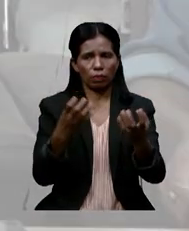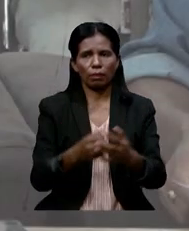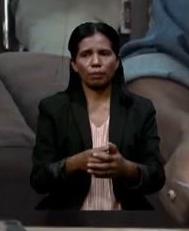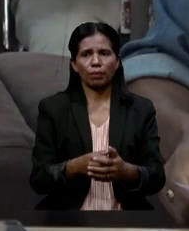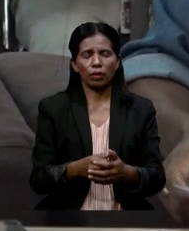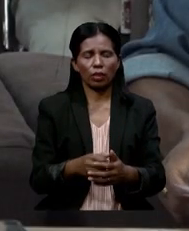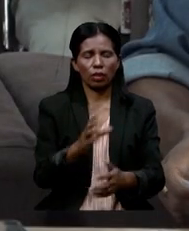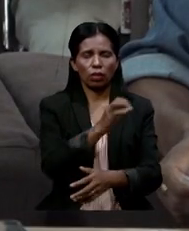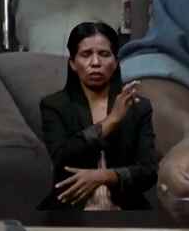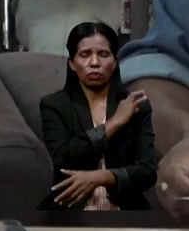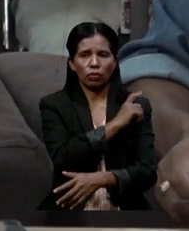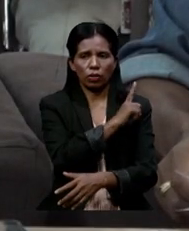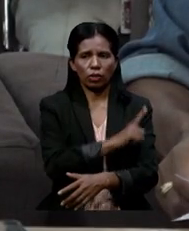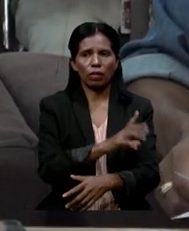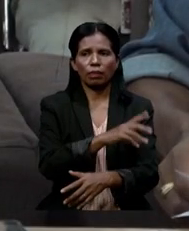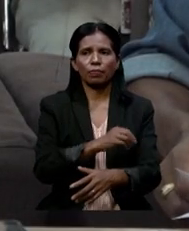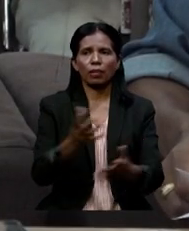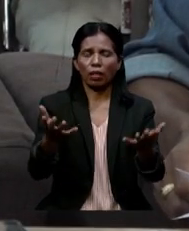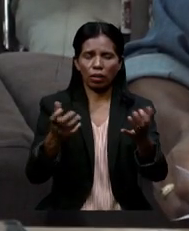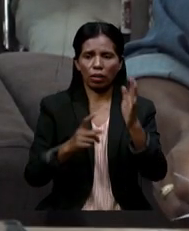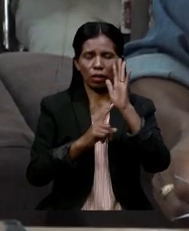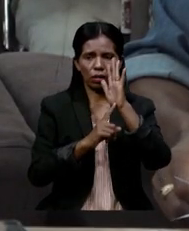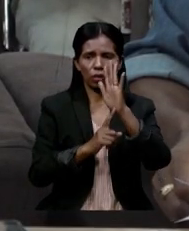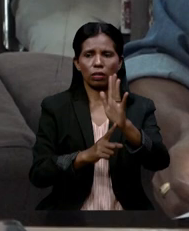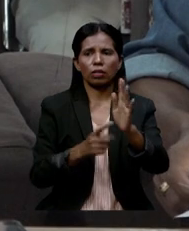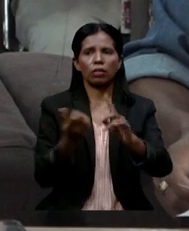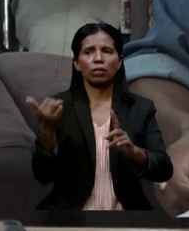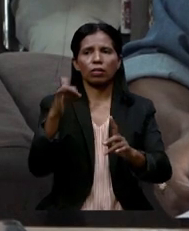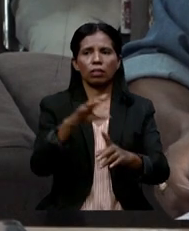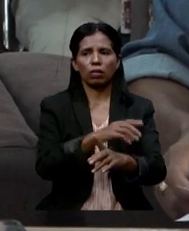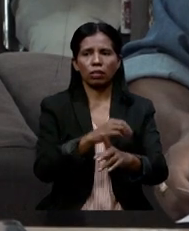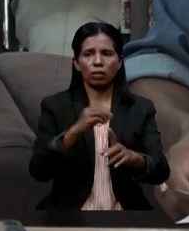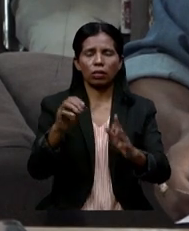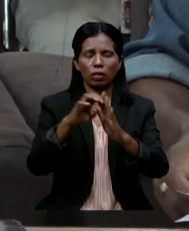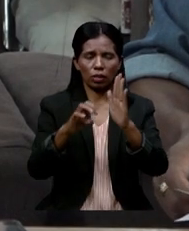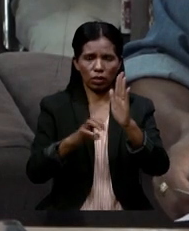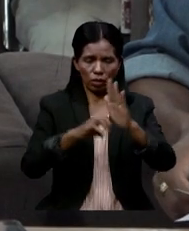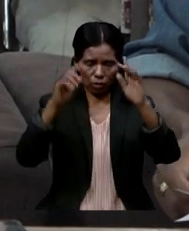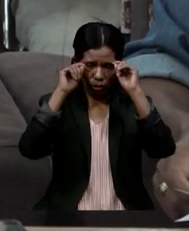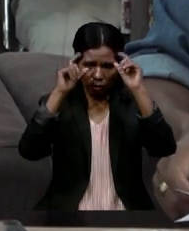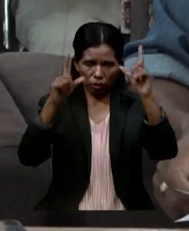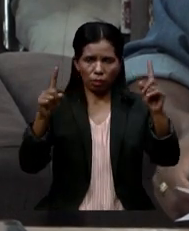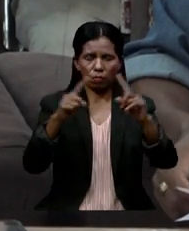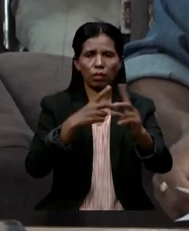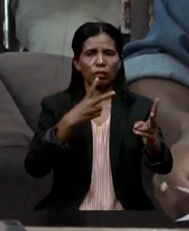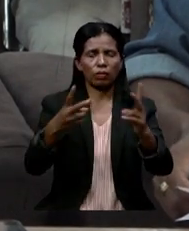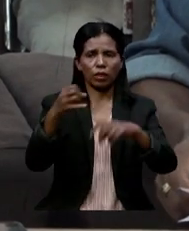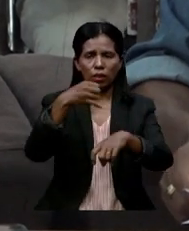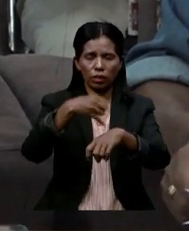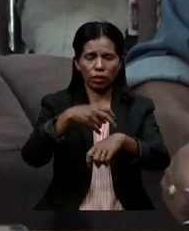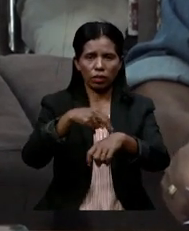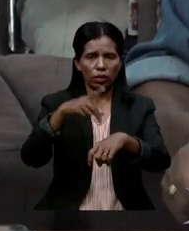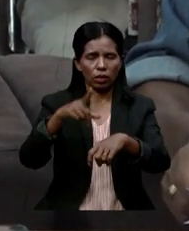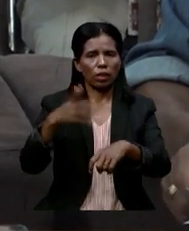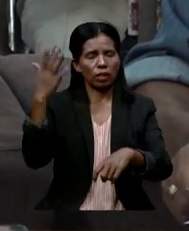Organização Timor-Leste Fontil, a cara que atou lamentação sira para a delegação do Estado de Timor-Leste, para a viagem internacional e Abu